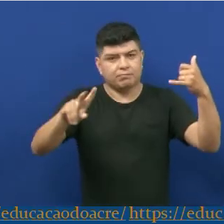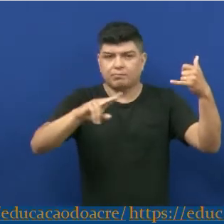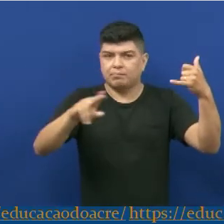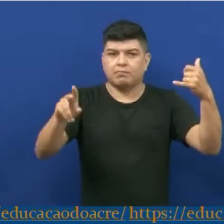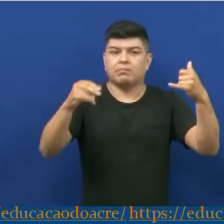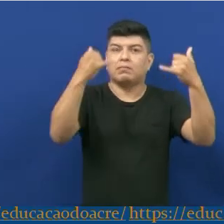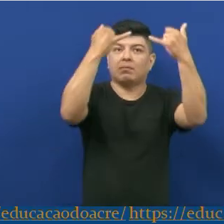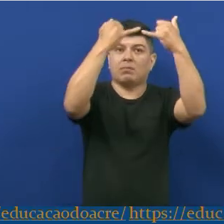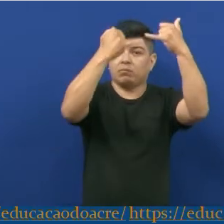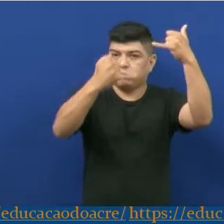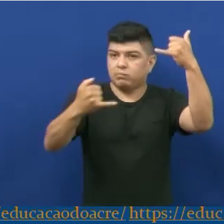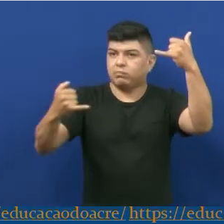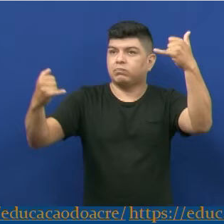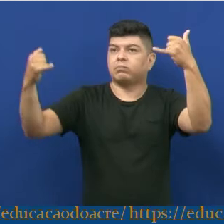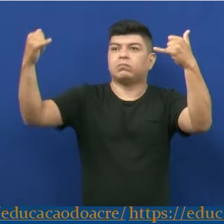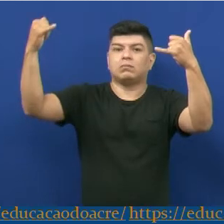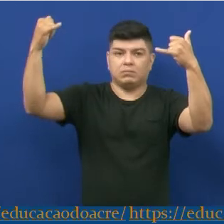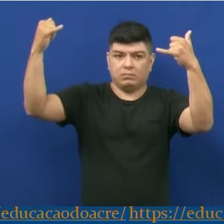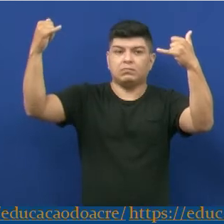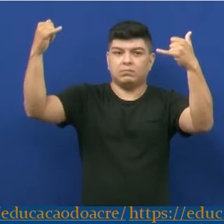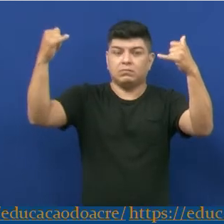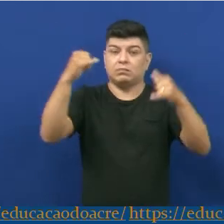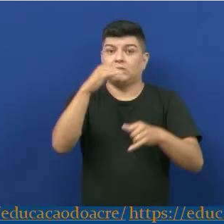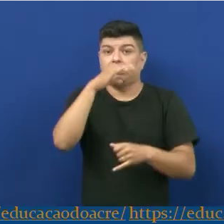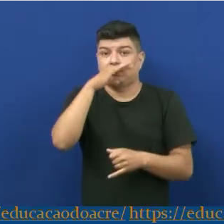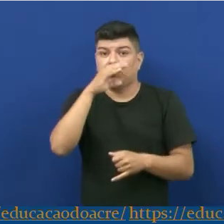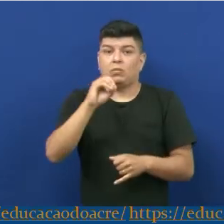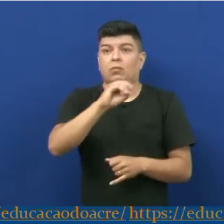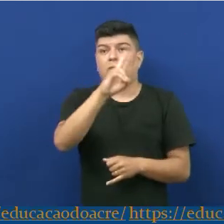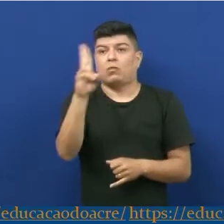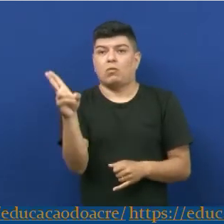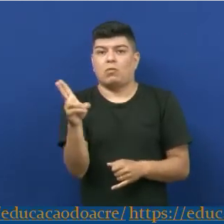nos dias em que a temperatura estiver menor, né, nos dias de frio,